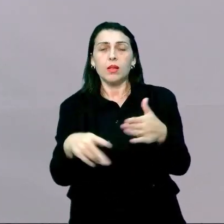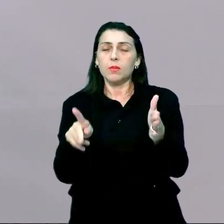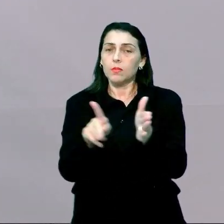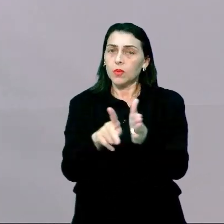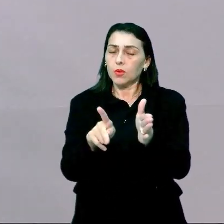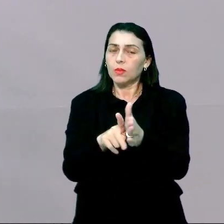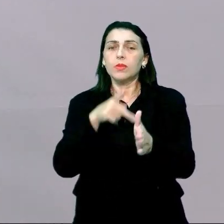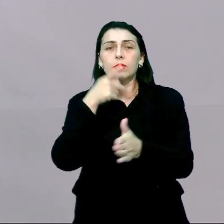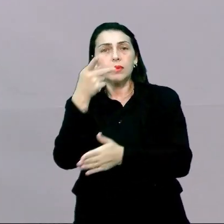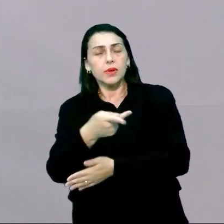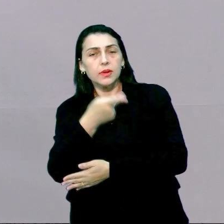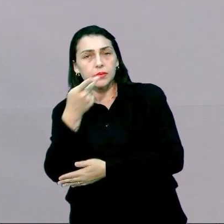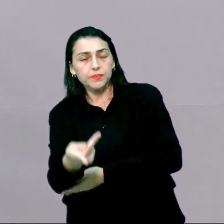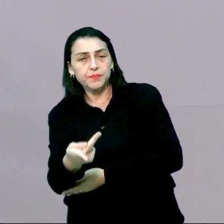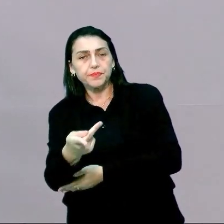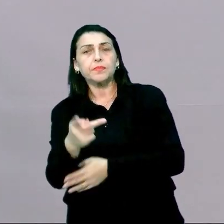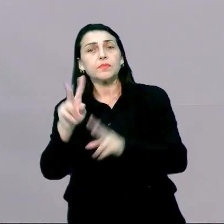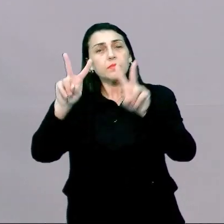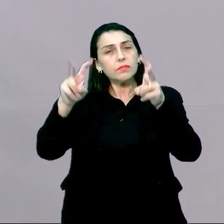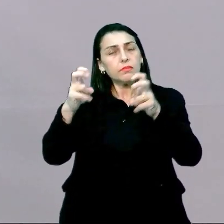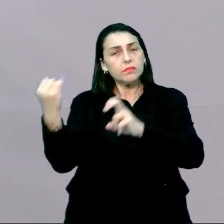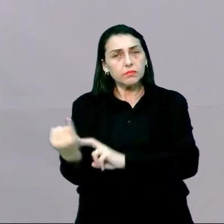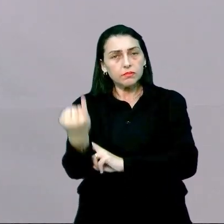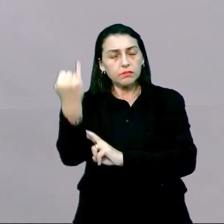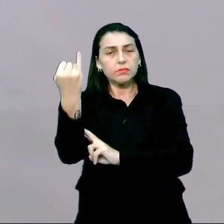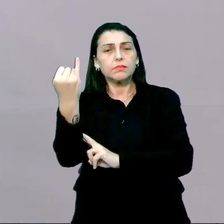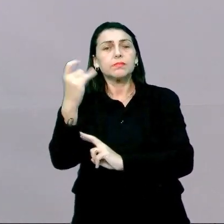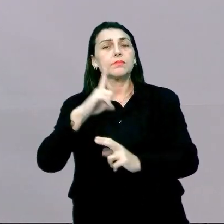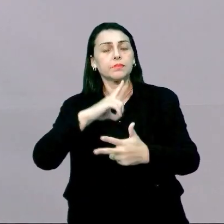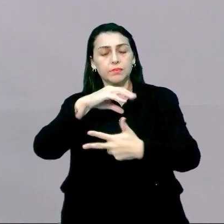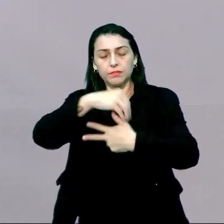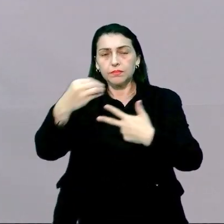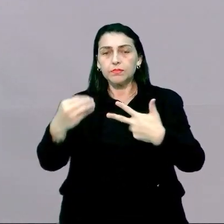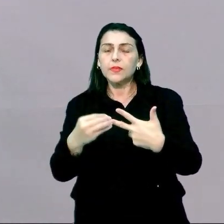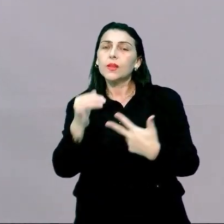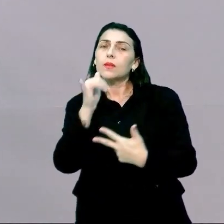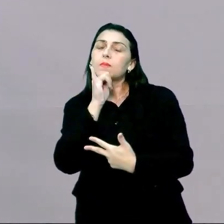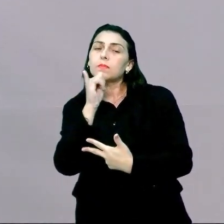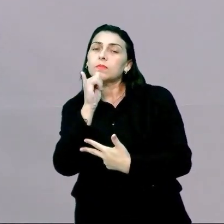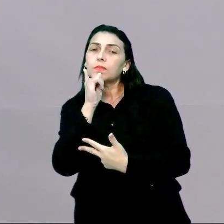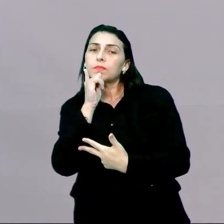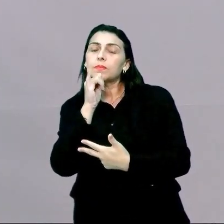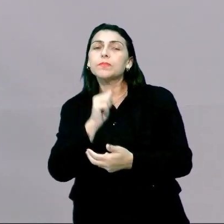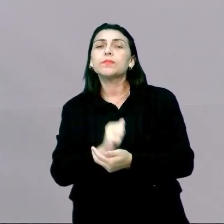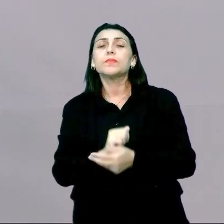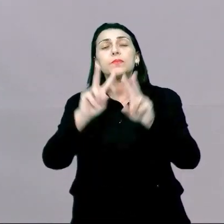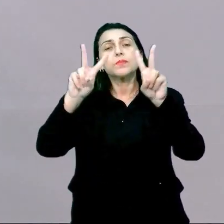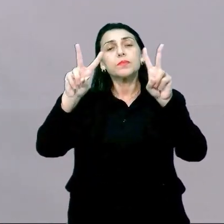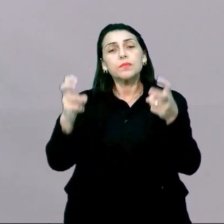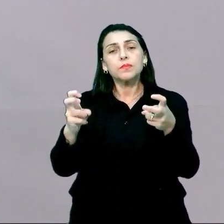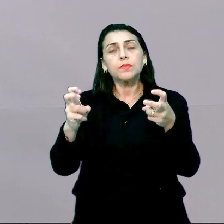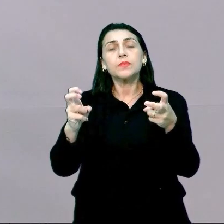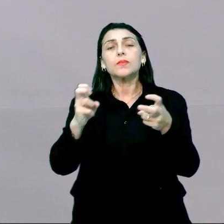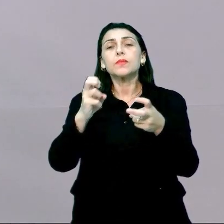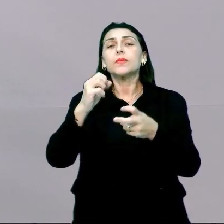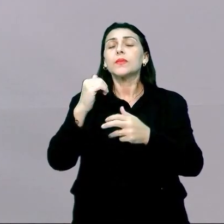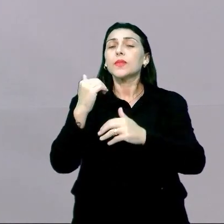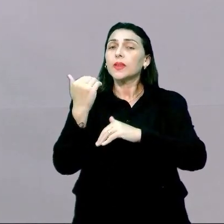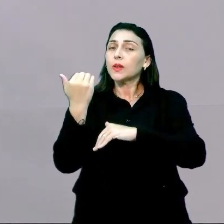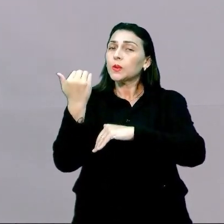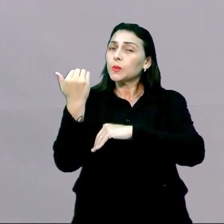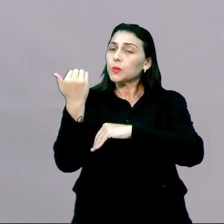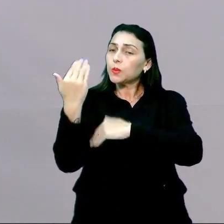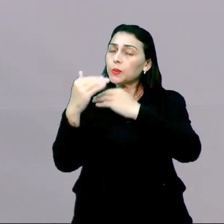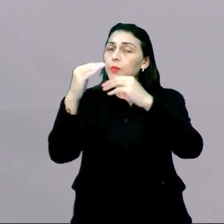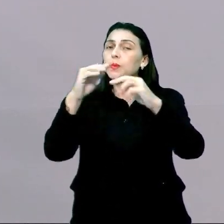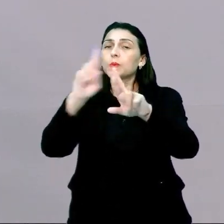onde nós vamos falar sobre temas importantes que caem no Enem, como, por exemplo, o tema de desenvolvimento sustentável,